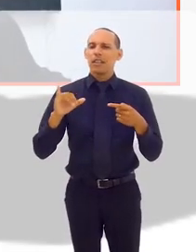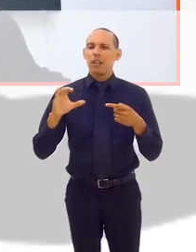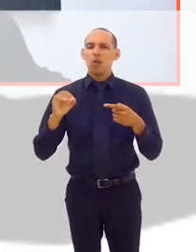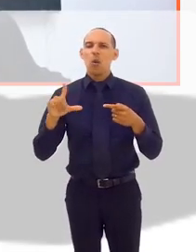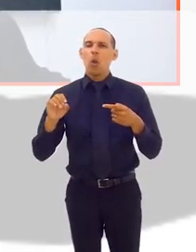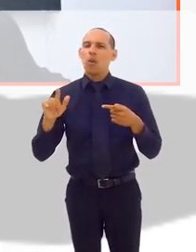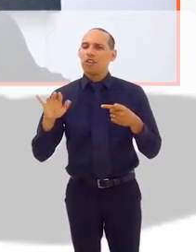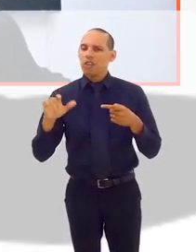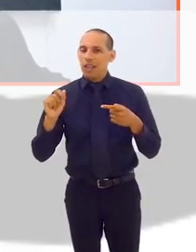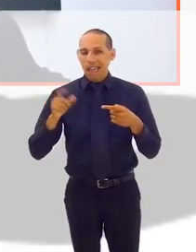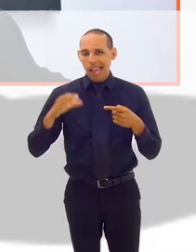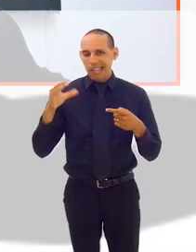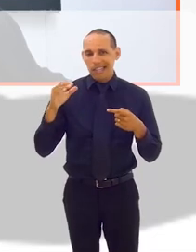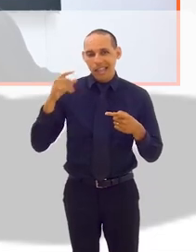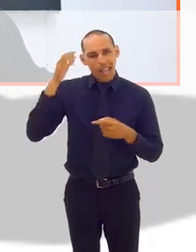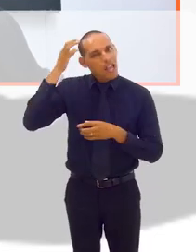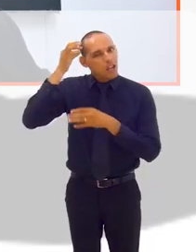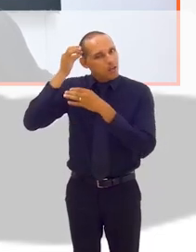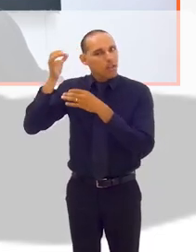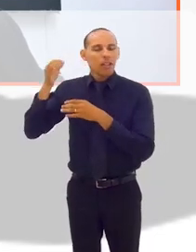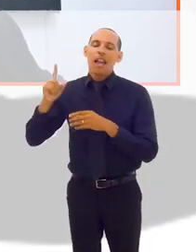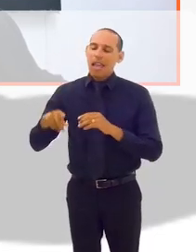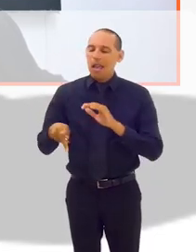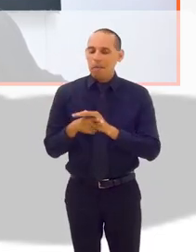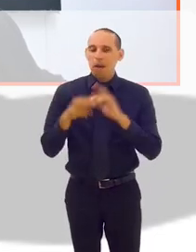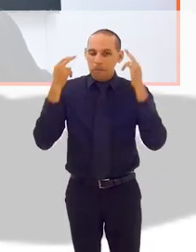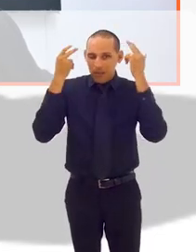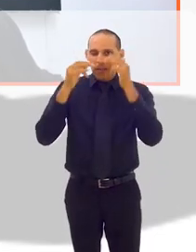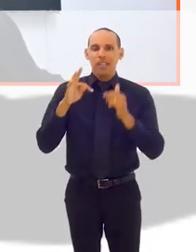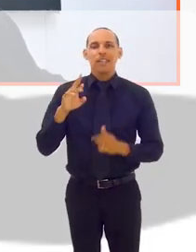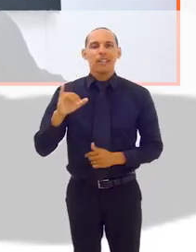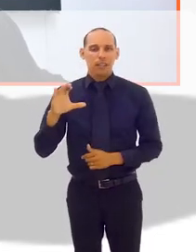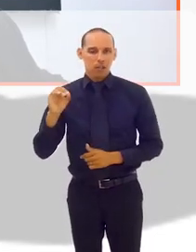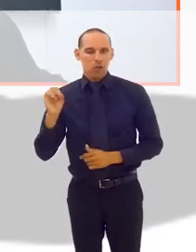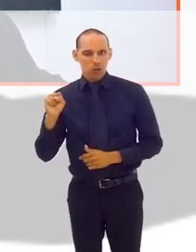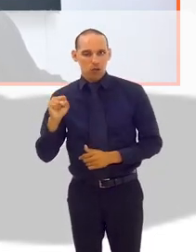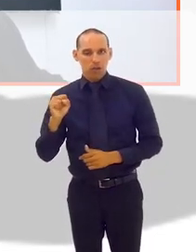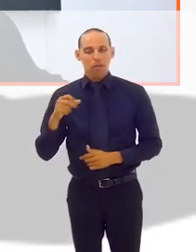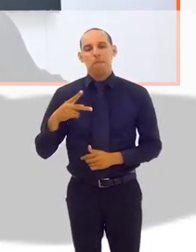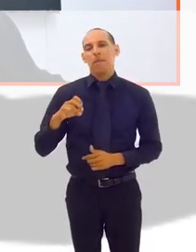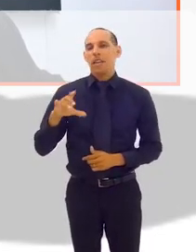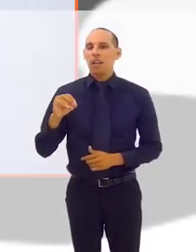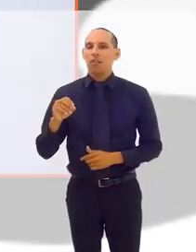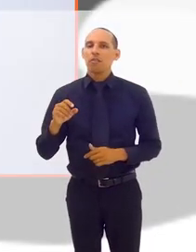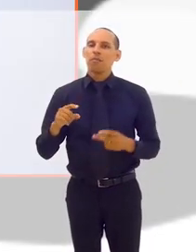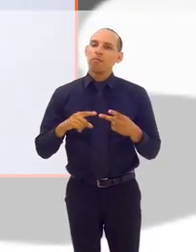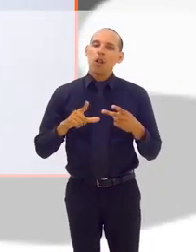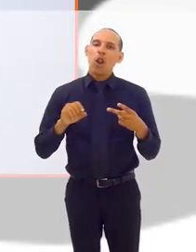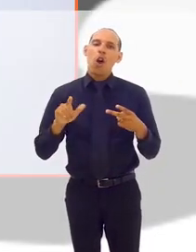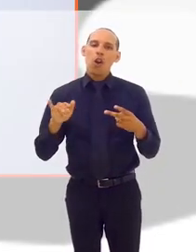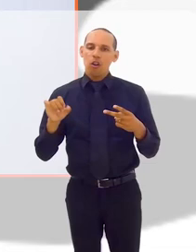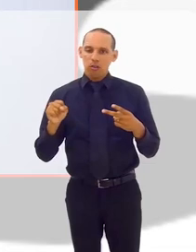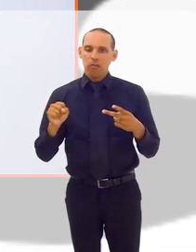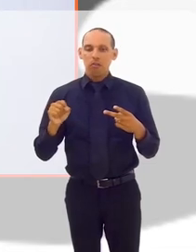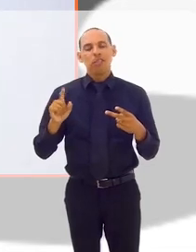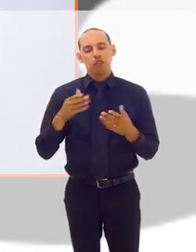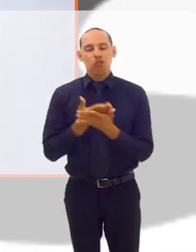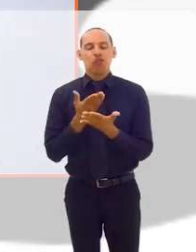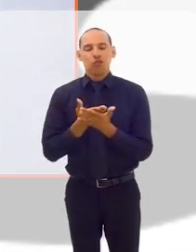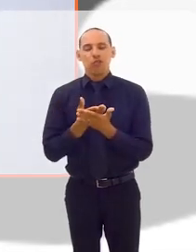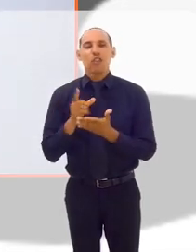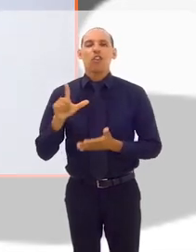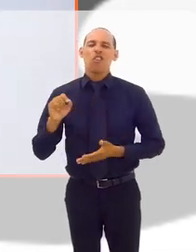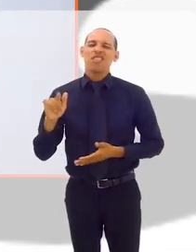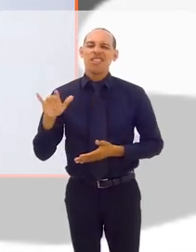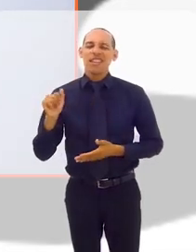Tricologia é a ciência do cabelo, né? Isso, a palavra vem do grego tricos, que significa pelo, e logos, que significa